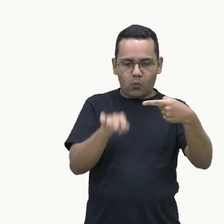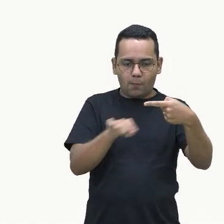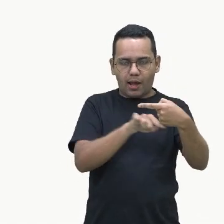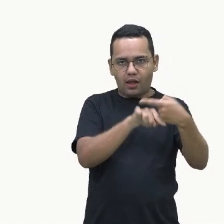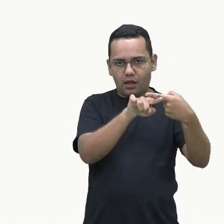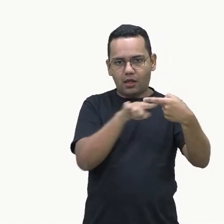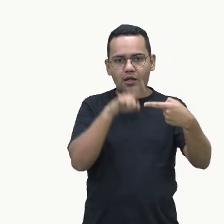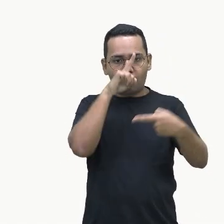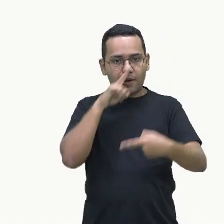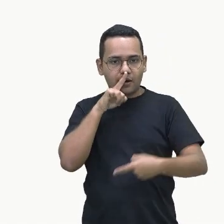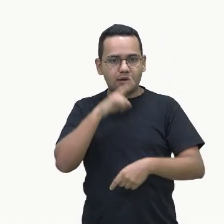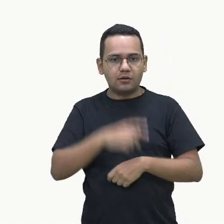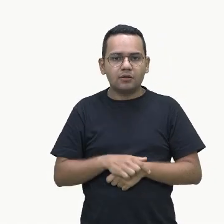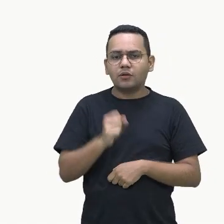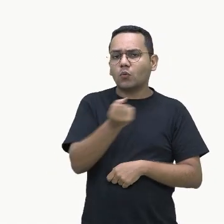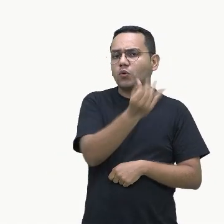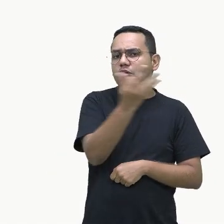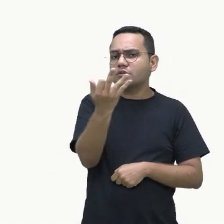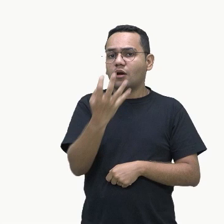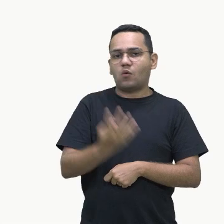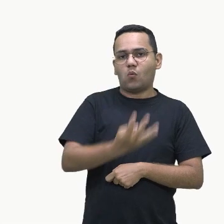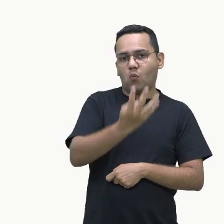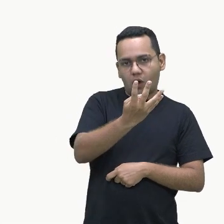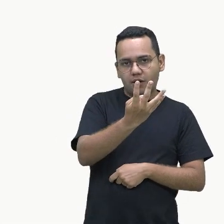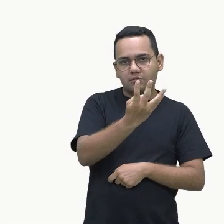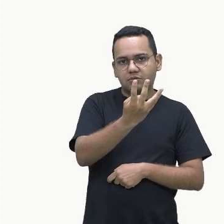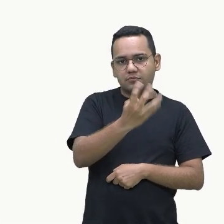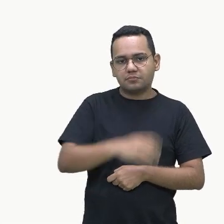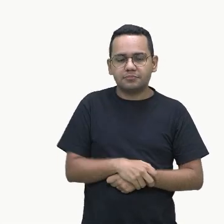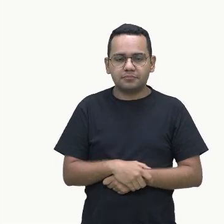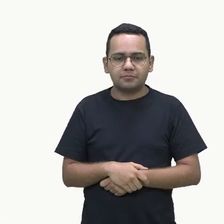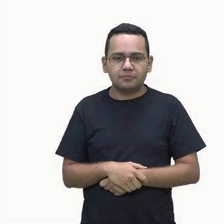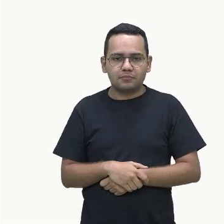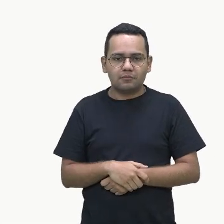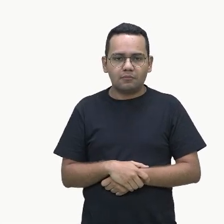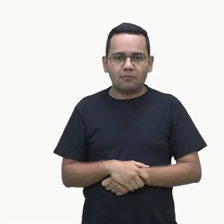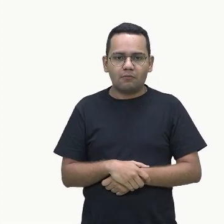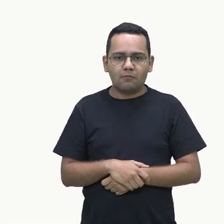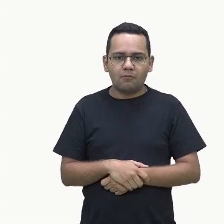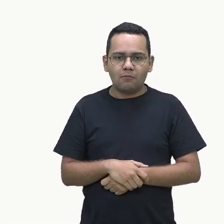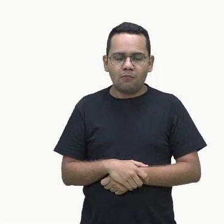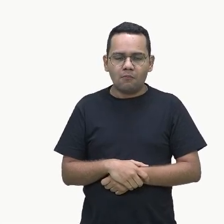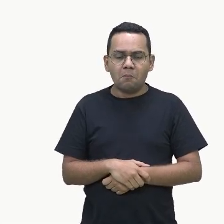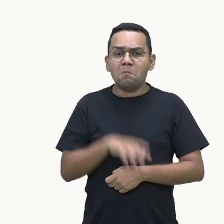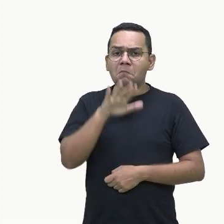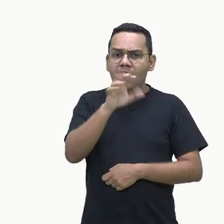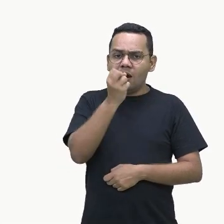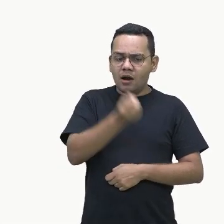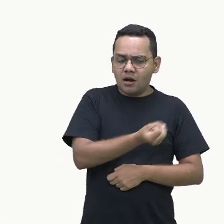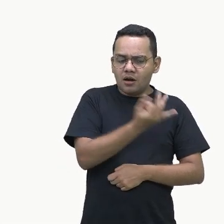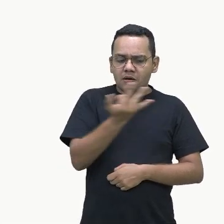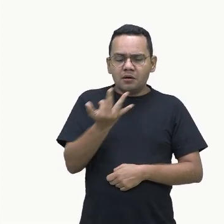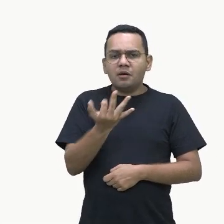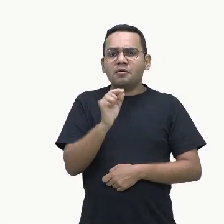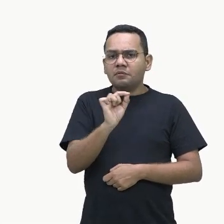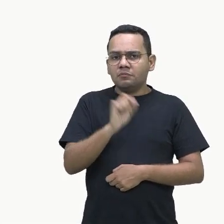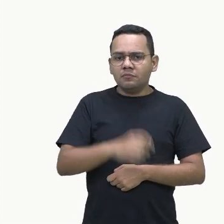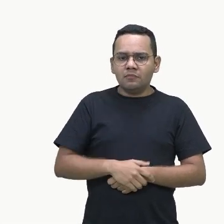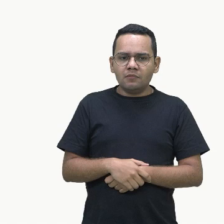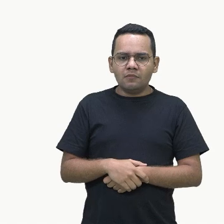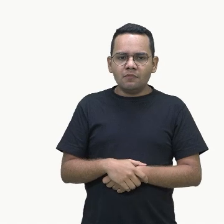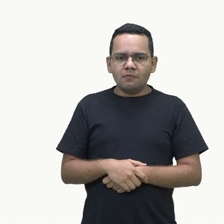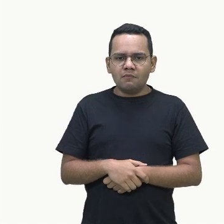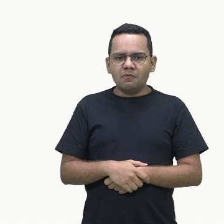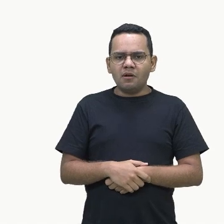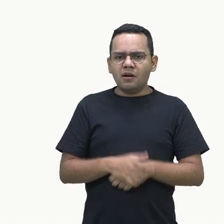1, 2, 3, 4 triângulozinhos. E essa quantidade vai ser exatamente a